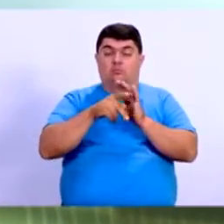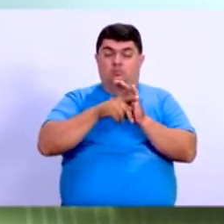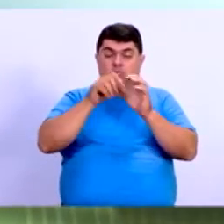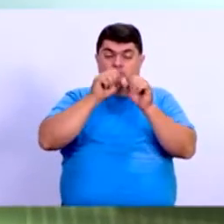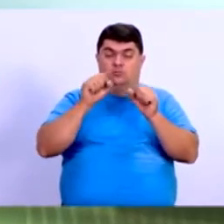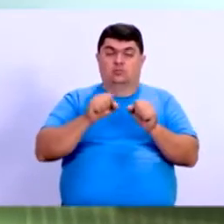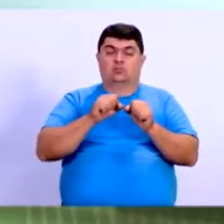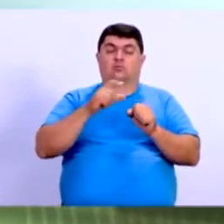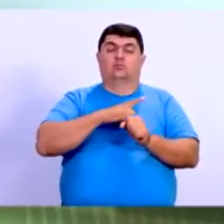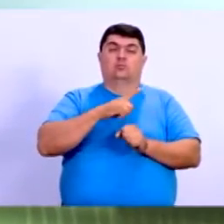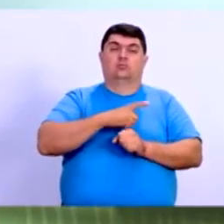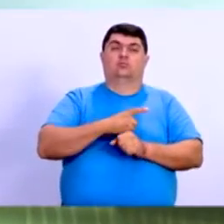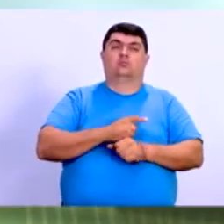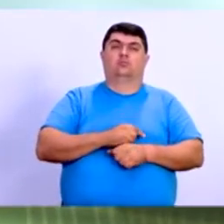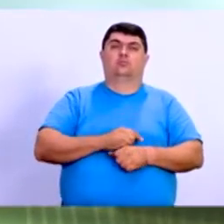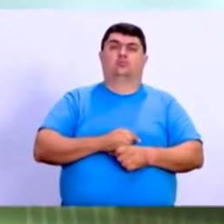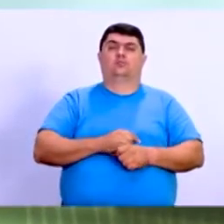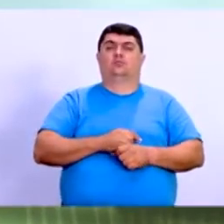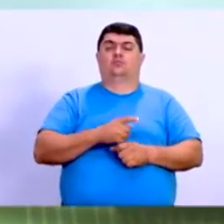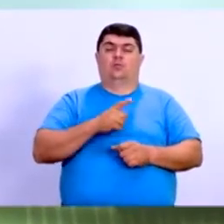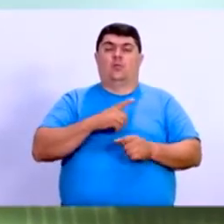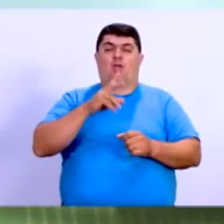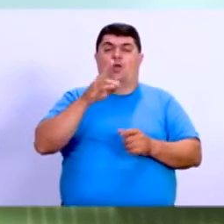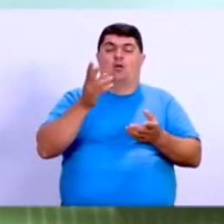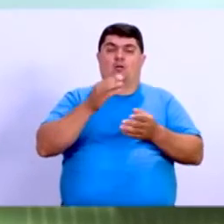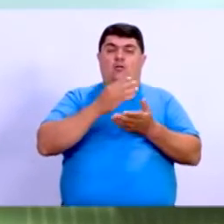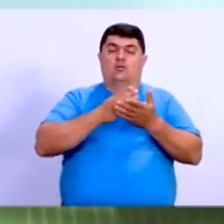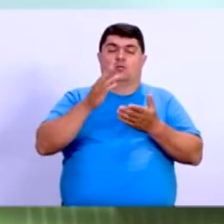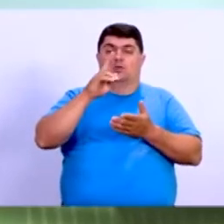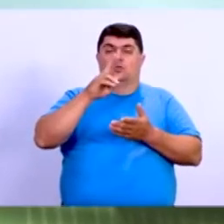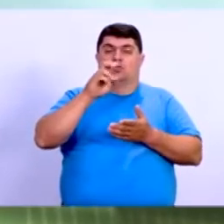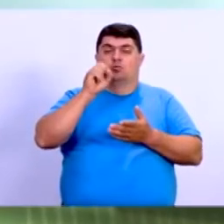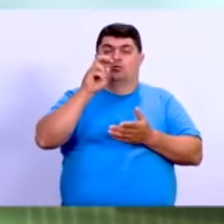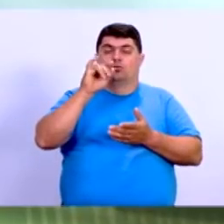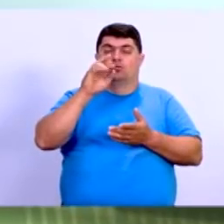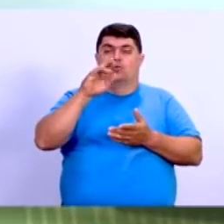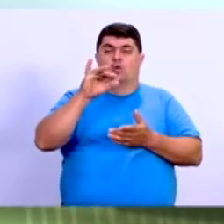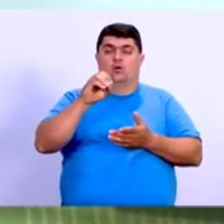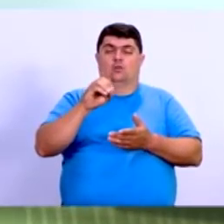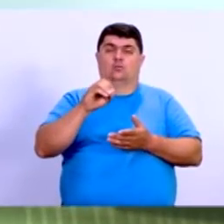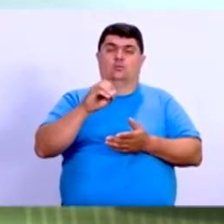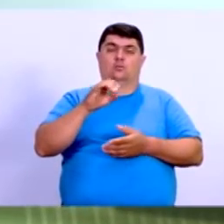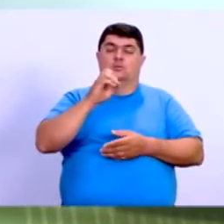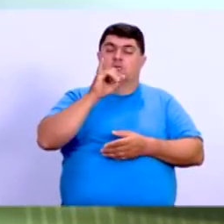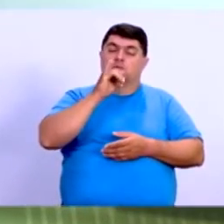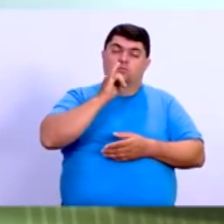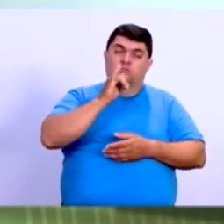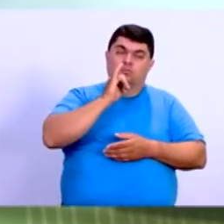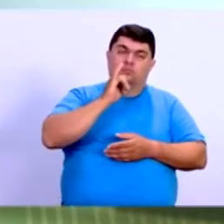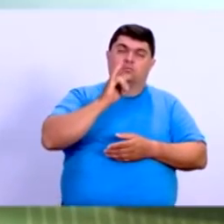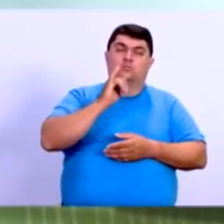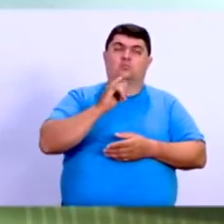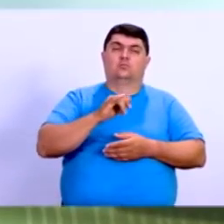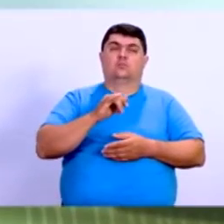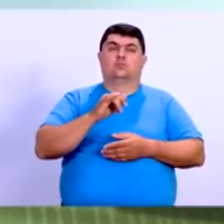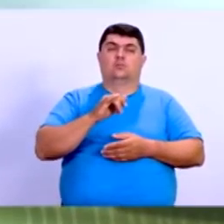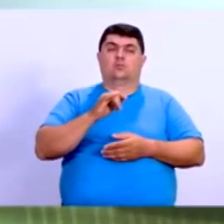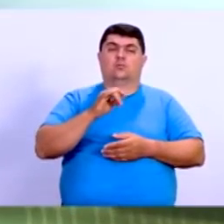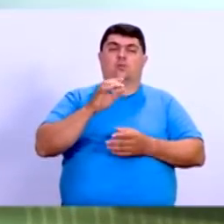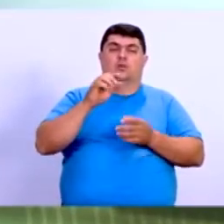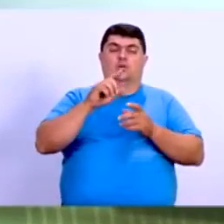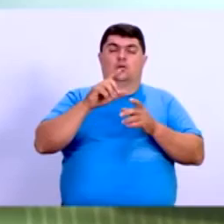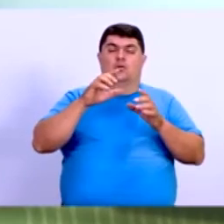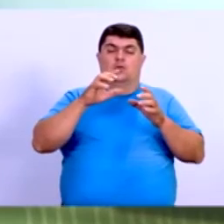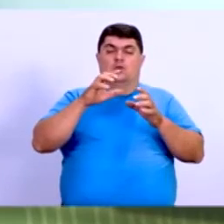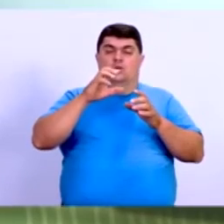passando, então sai do sistema para ir para o usuário, na interface, tá? Se for uma mensagem do tipo, os dados foram